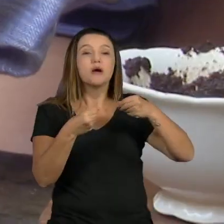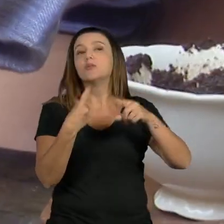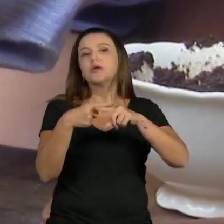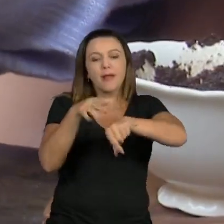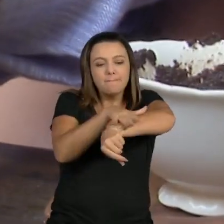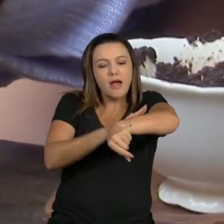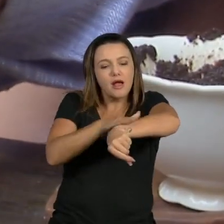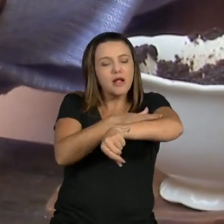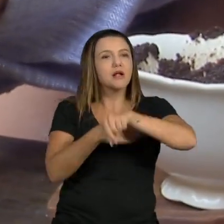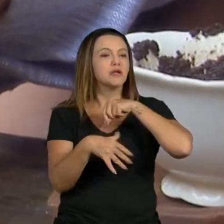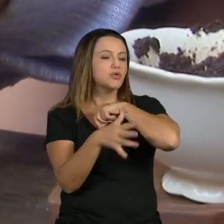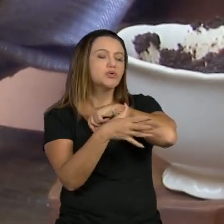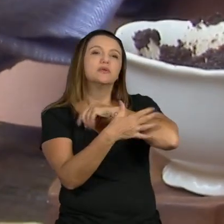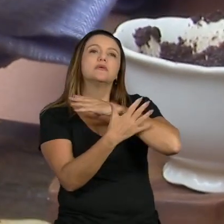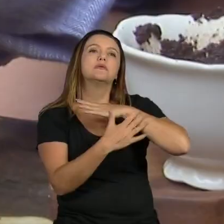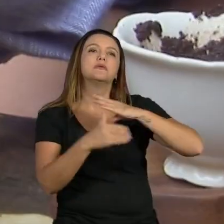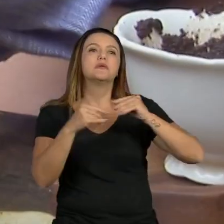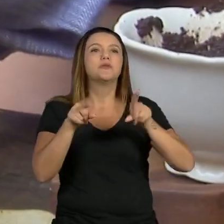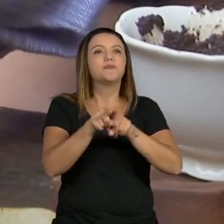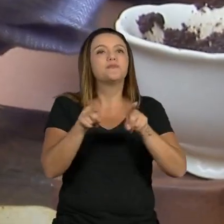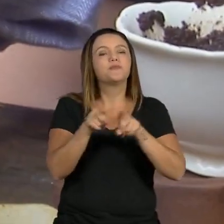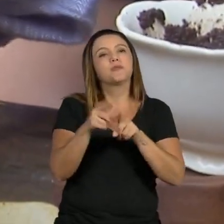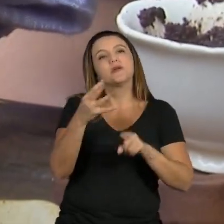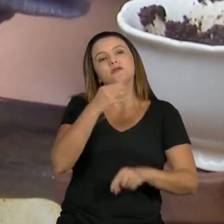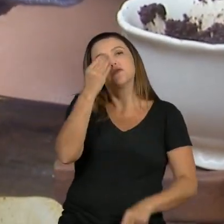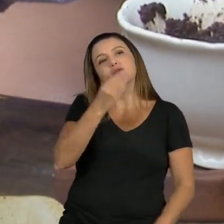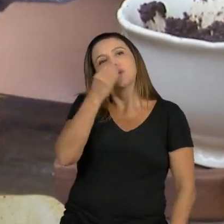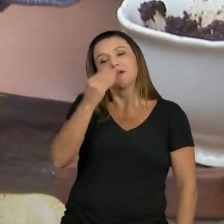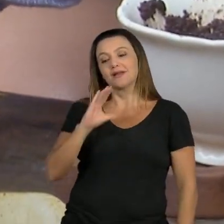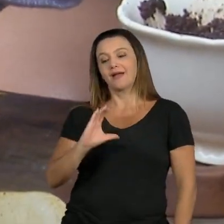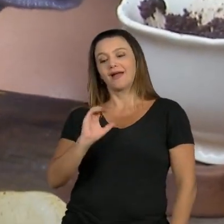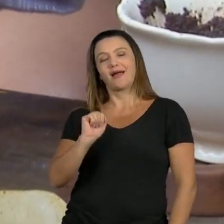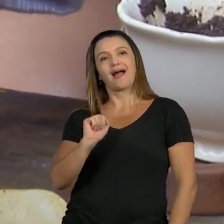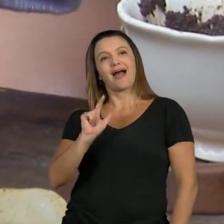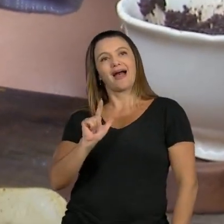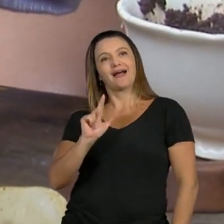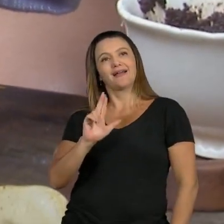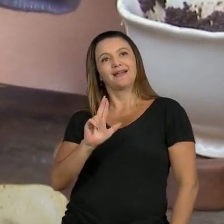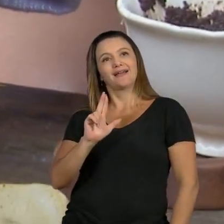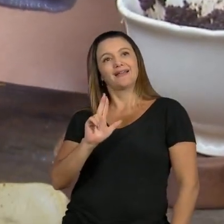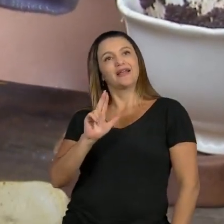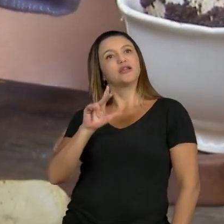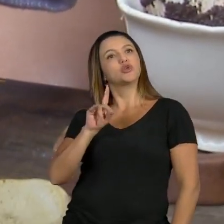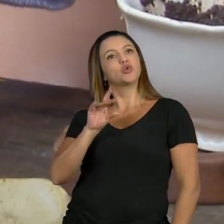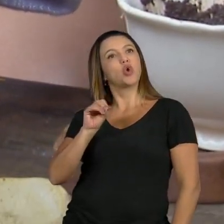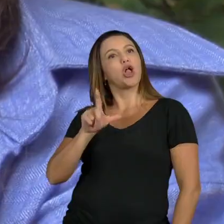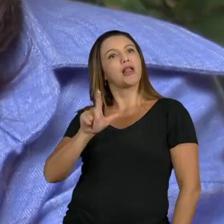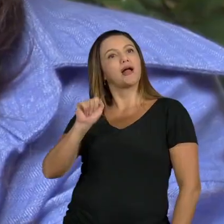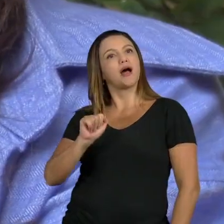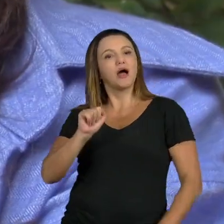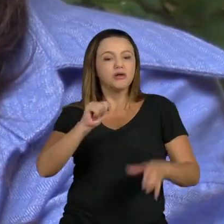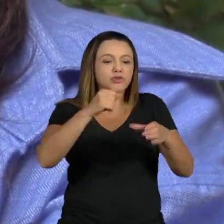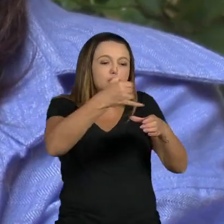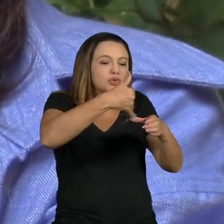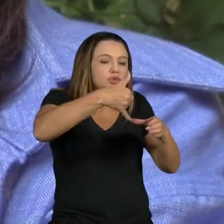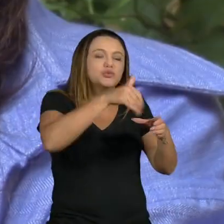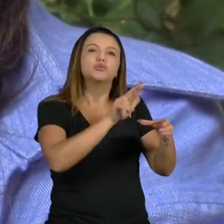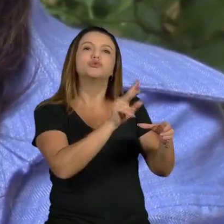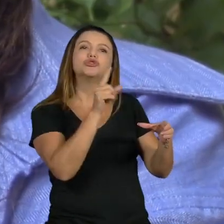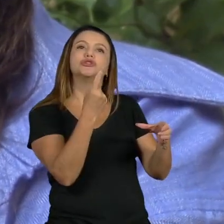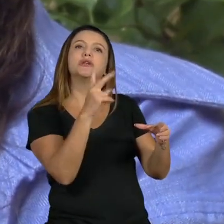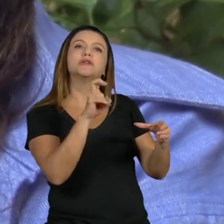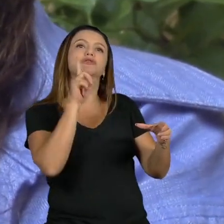pele, vale deixar as flores de calêndula por 15 dias num óleo vegetal básico e agitar diariamente